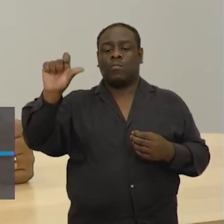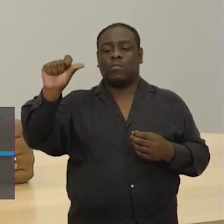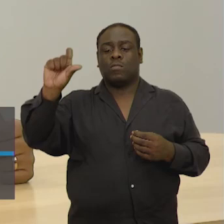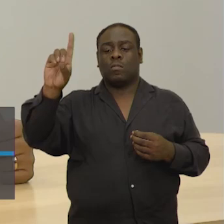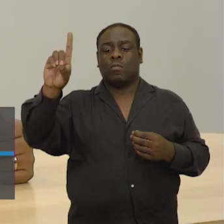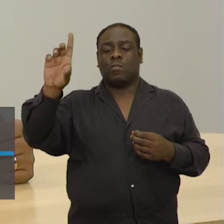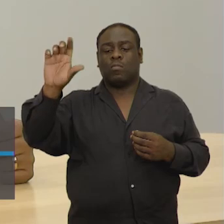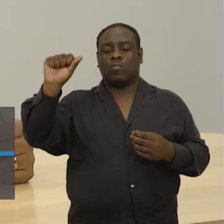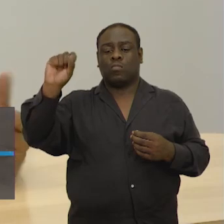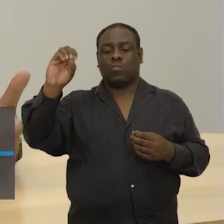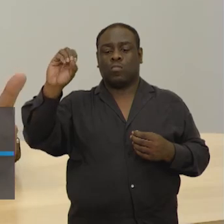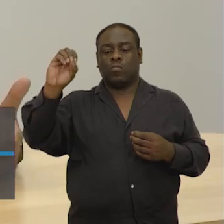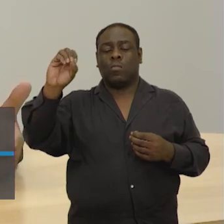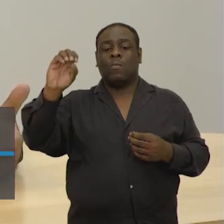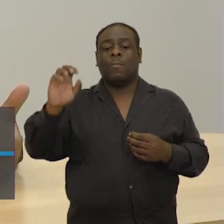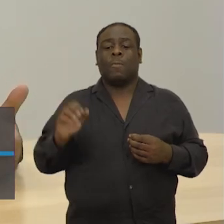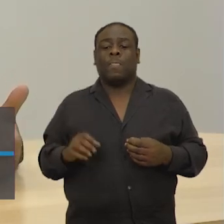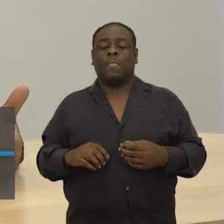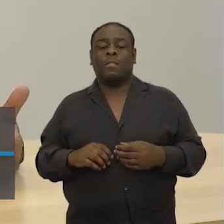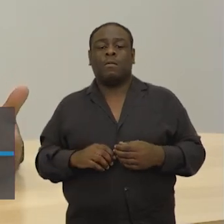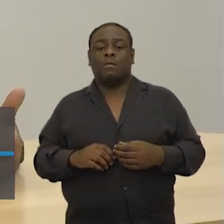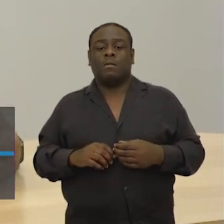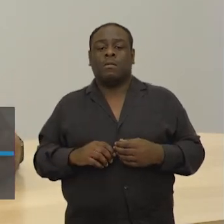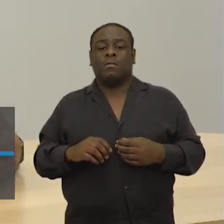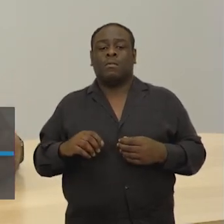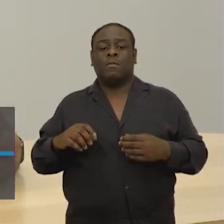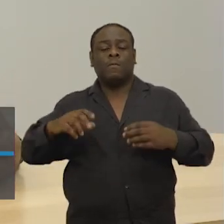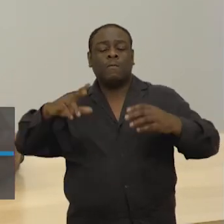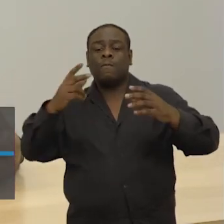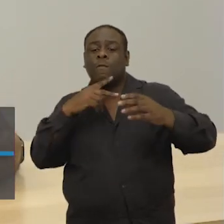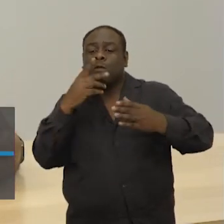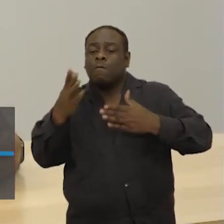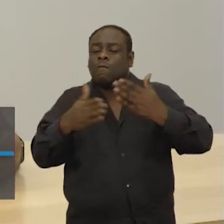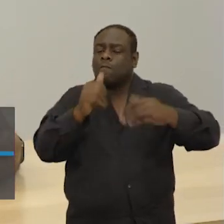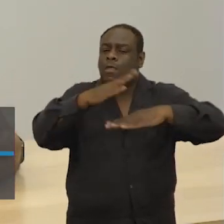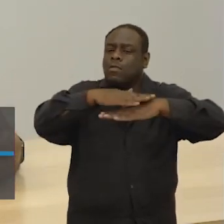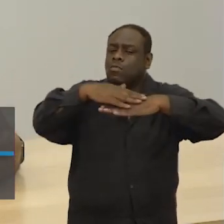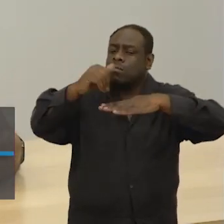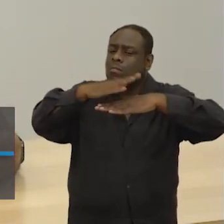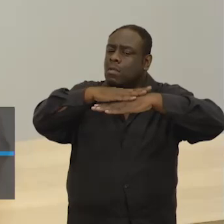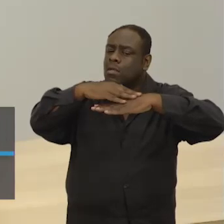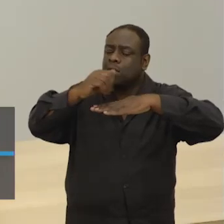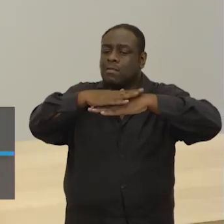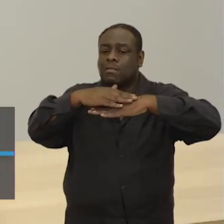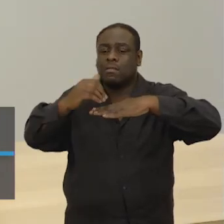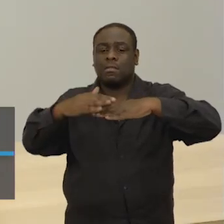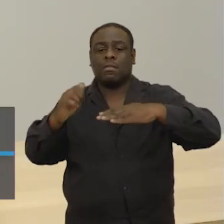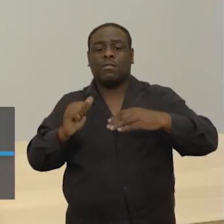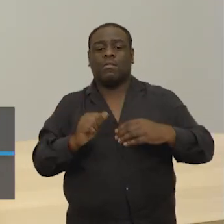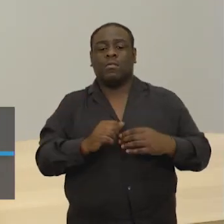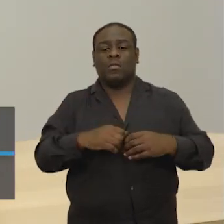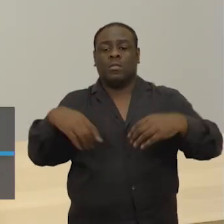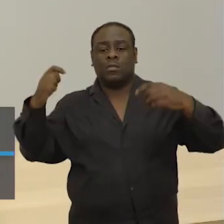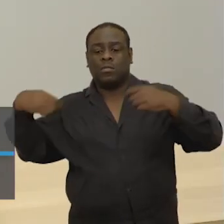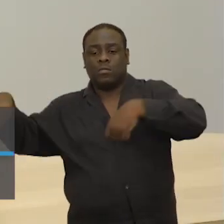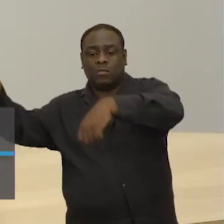toque, Sim. Né? Porque aveludado vem do veludo, né? É um toque bem macio, né? Toque muito bom, né? O toque do